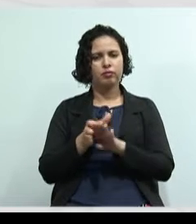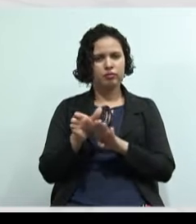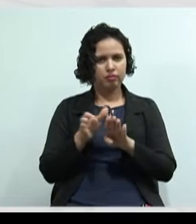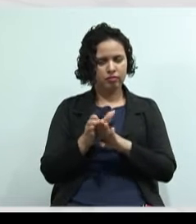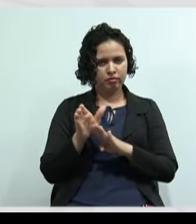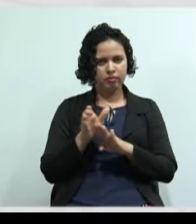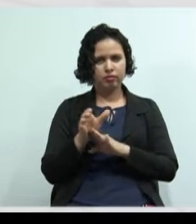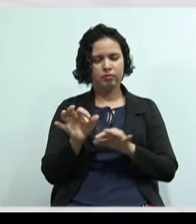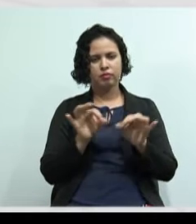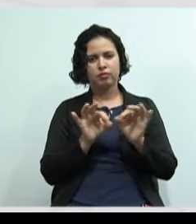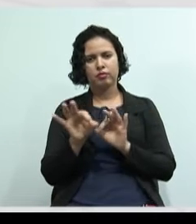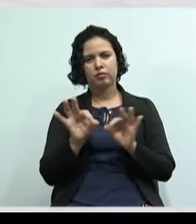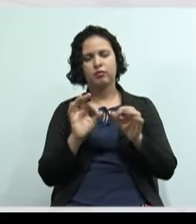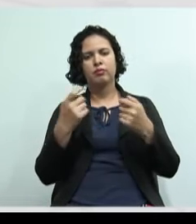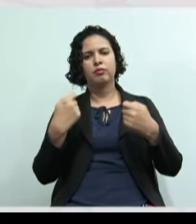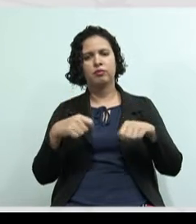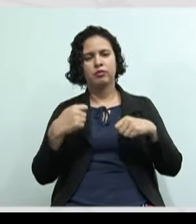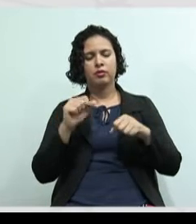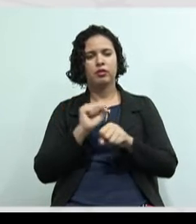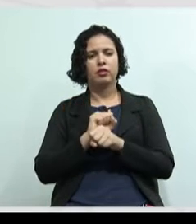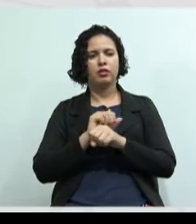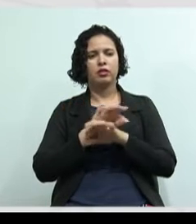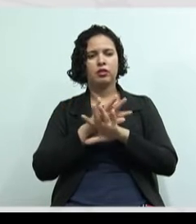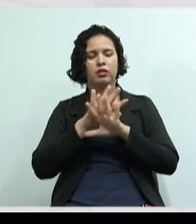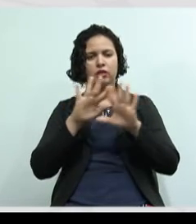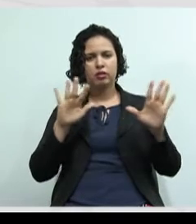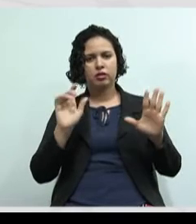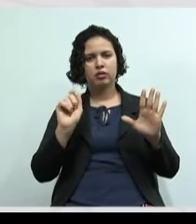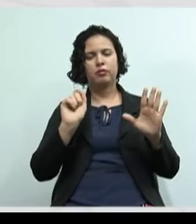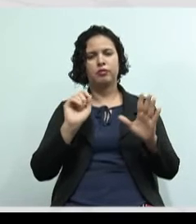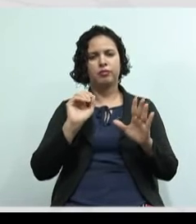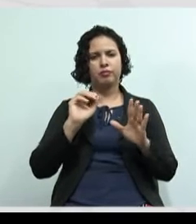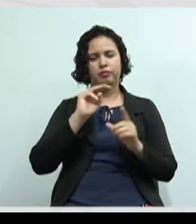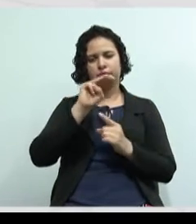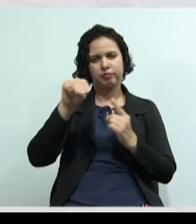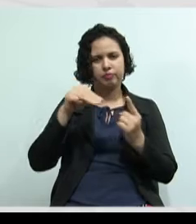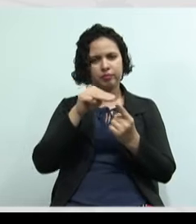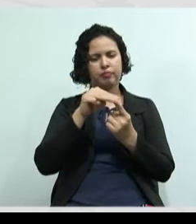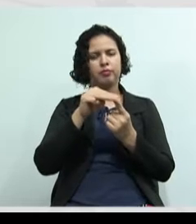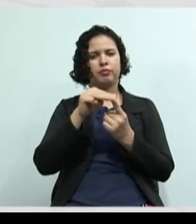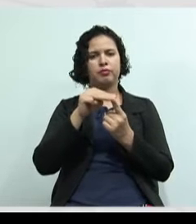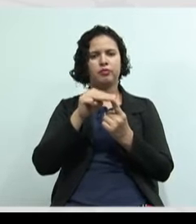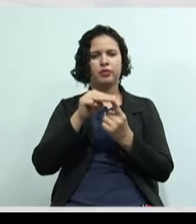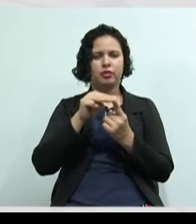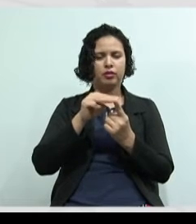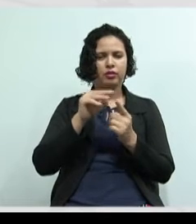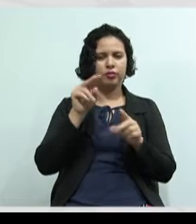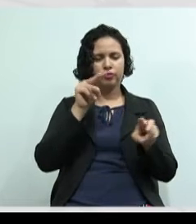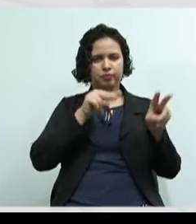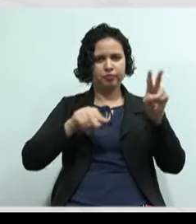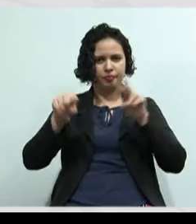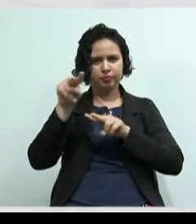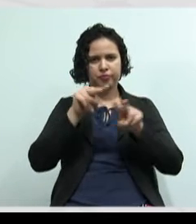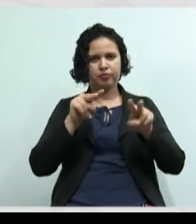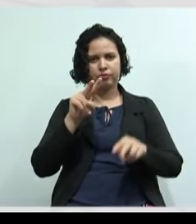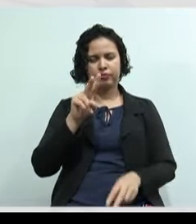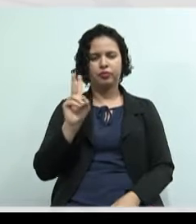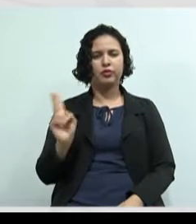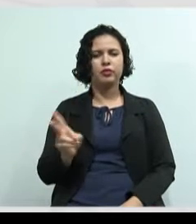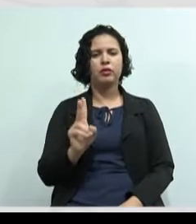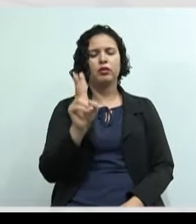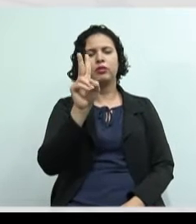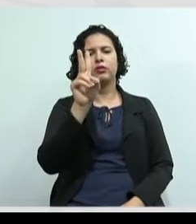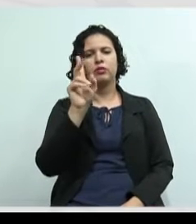planejamento, é preciso que se tenha claro que o estabelecimento de missão, visão e valores de uma organização é